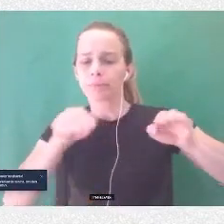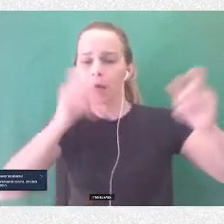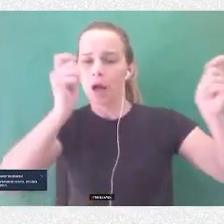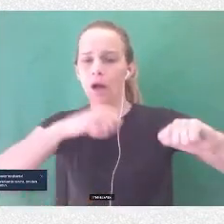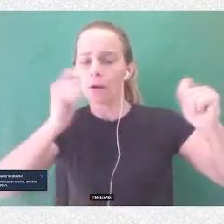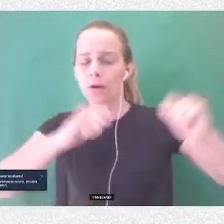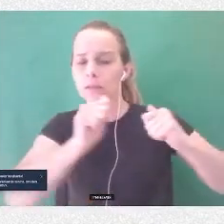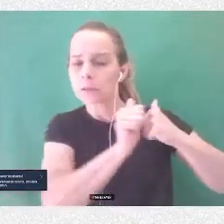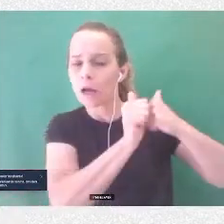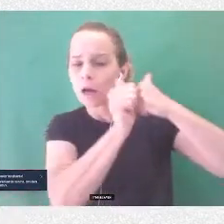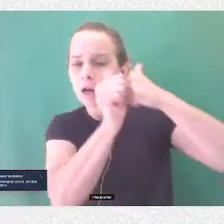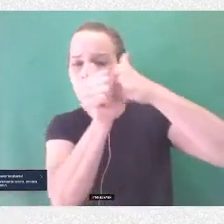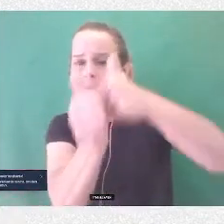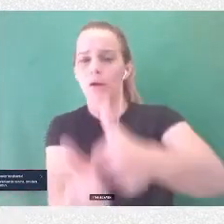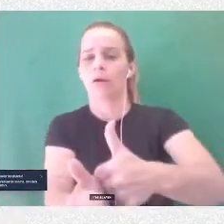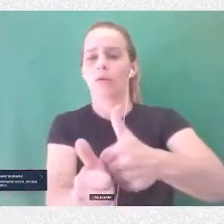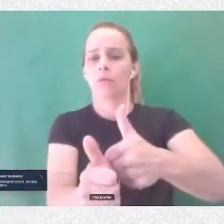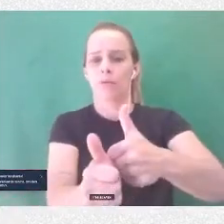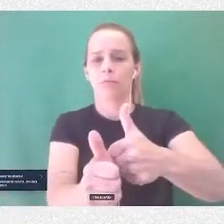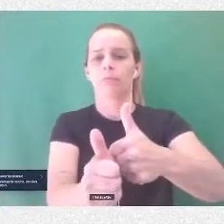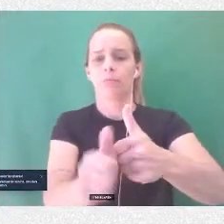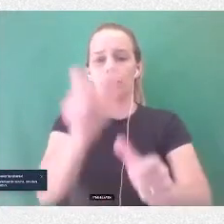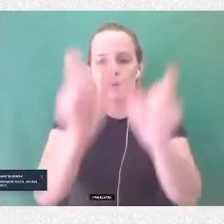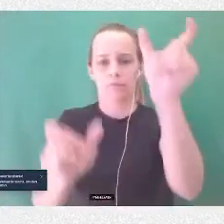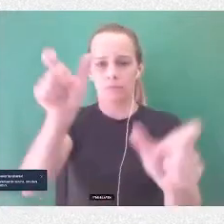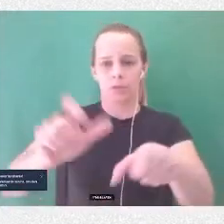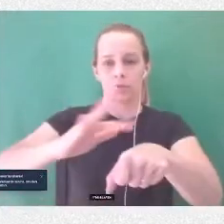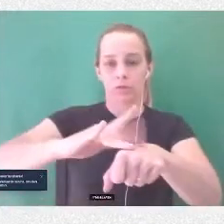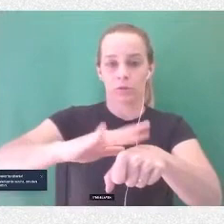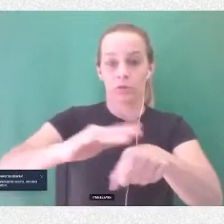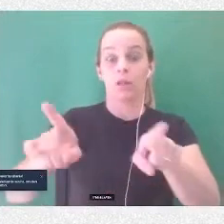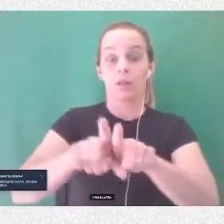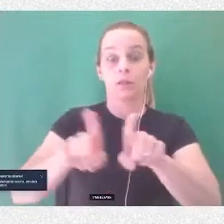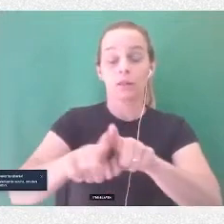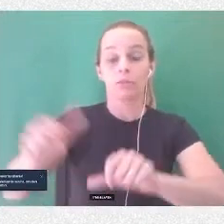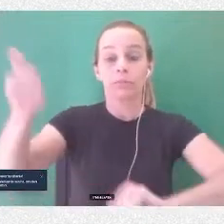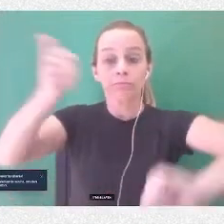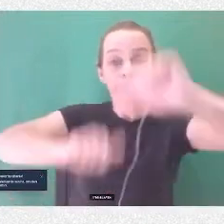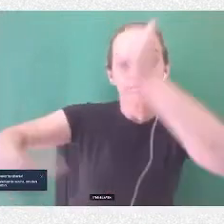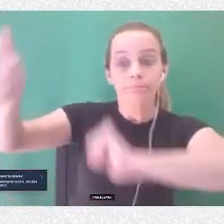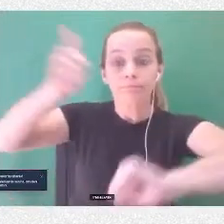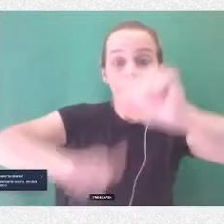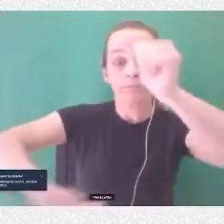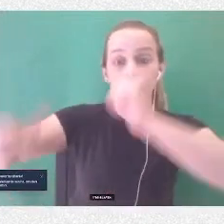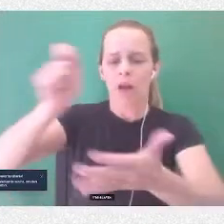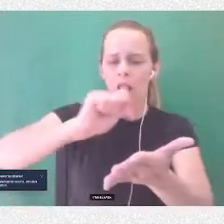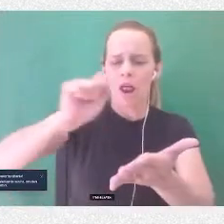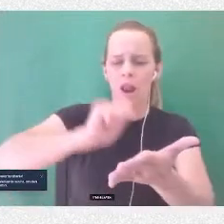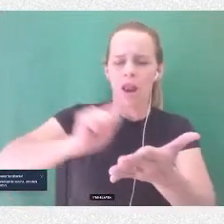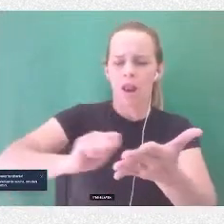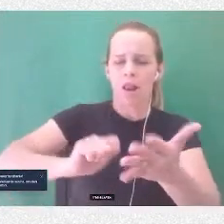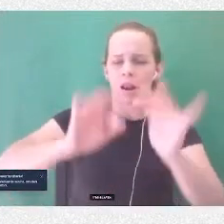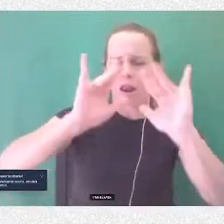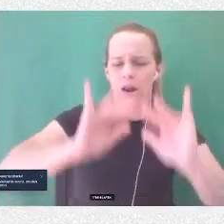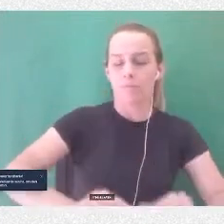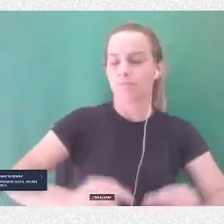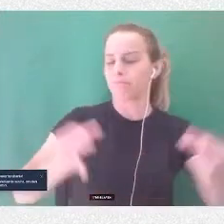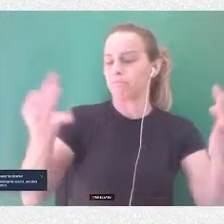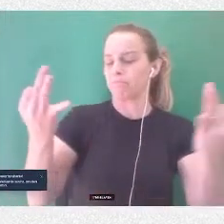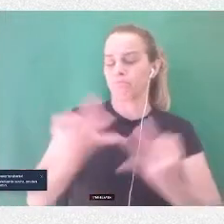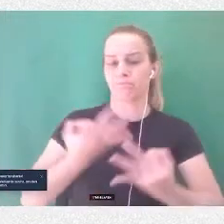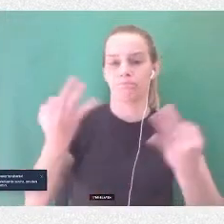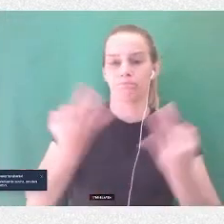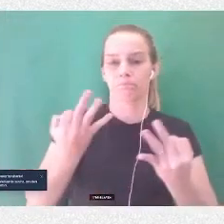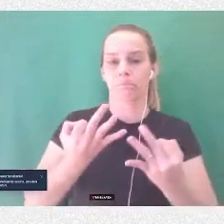os seus casos e de fazer o diagnóstico já com protocolos muito bem estabelecidos. Então, como a doutora